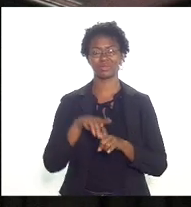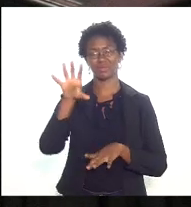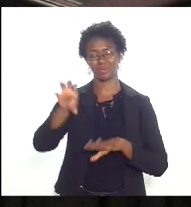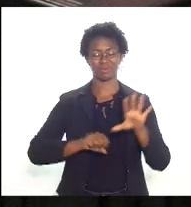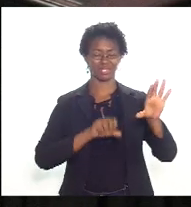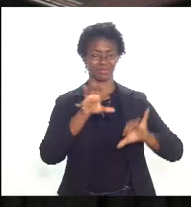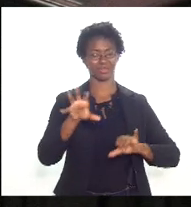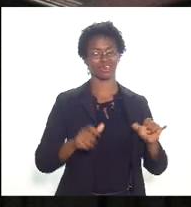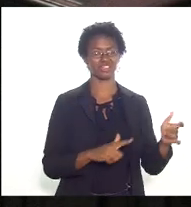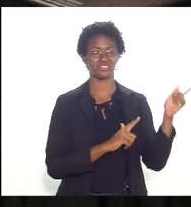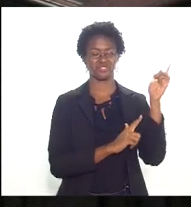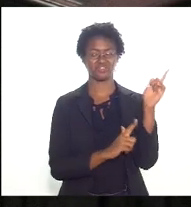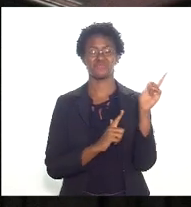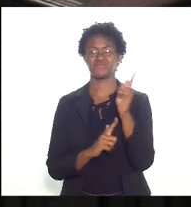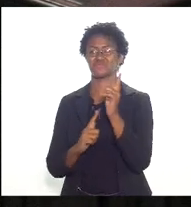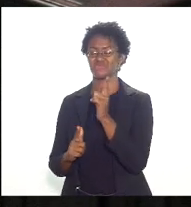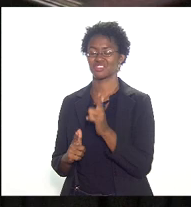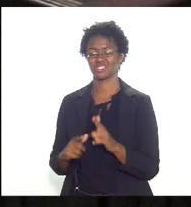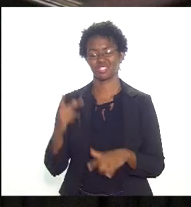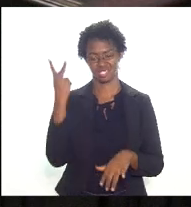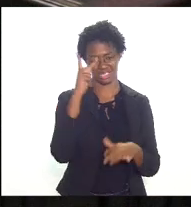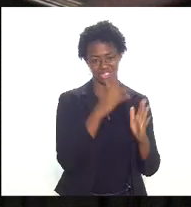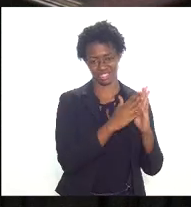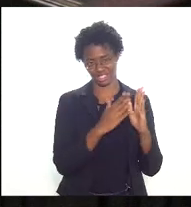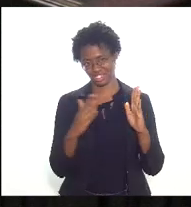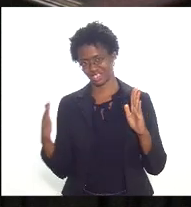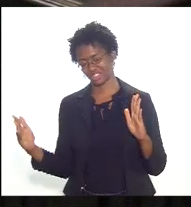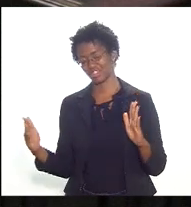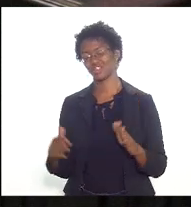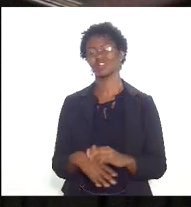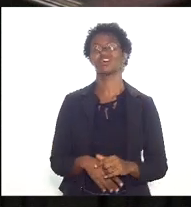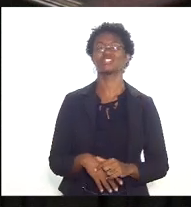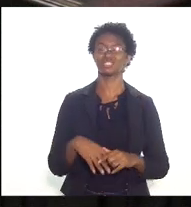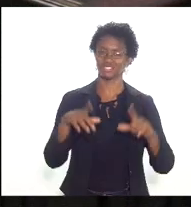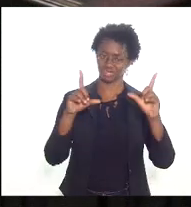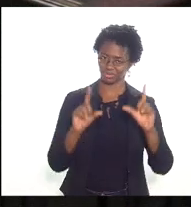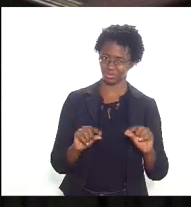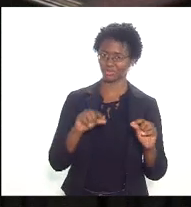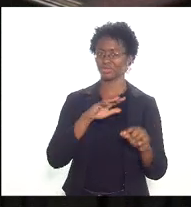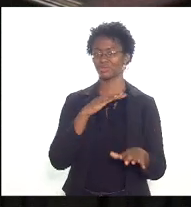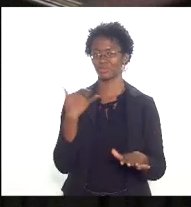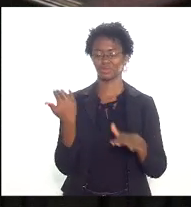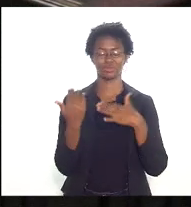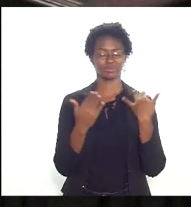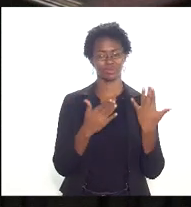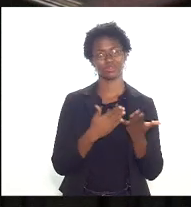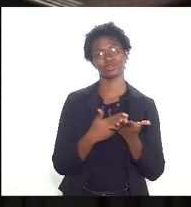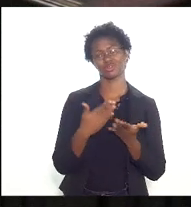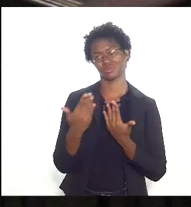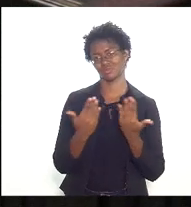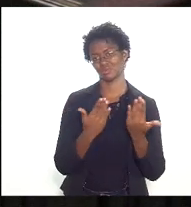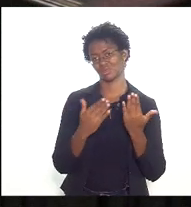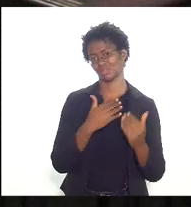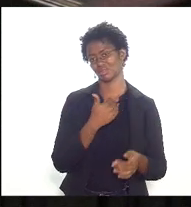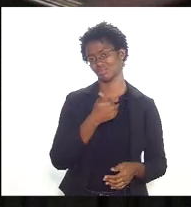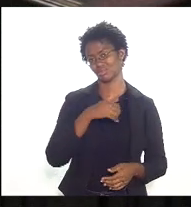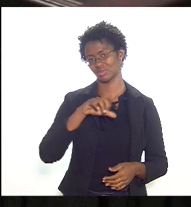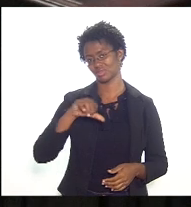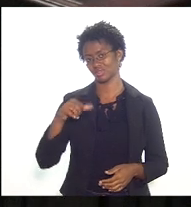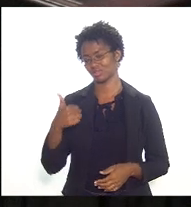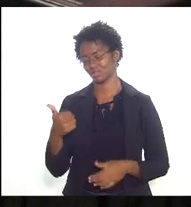fuzil na história e a menor taxa de homicídio desde 1991 quero parabenizar o secretário